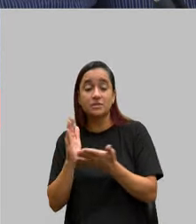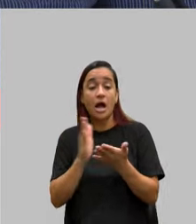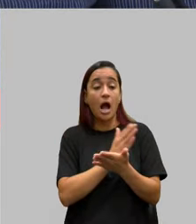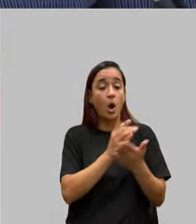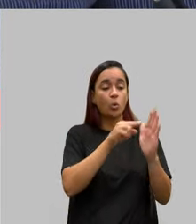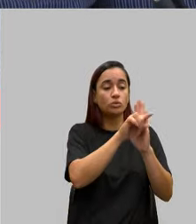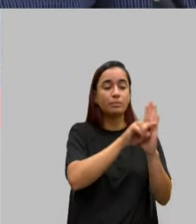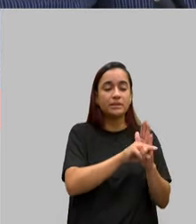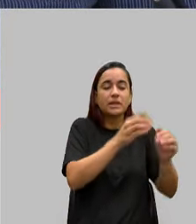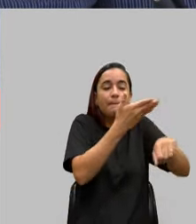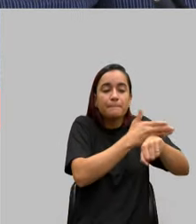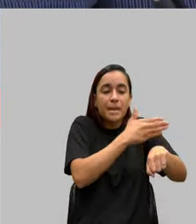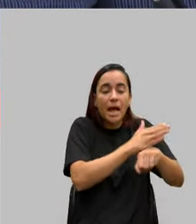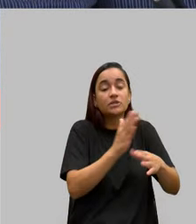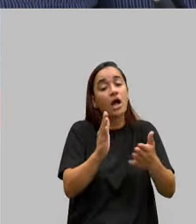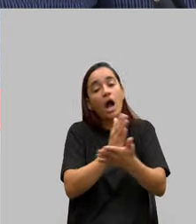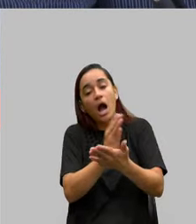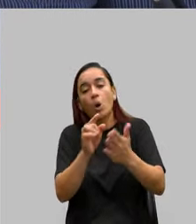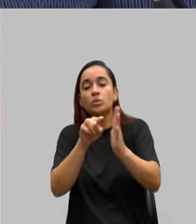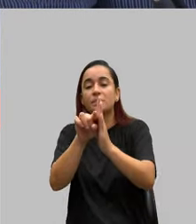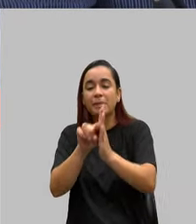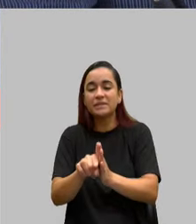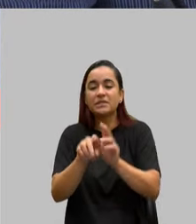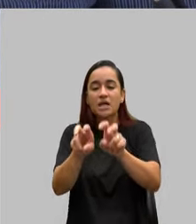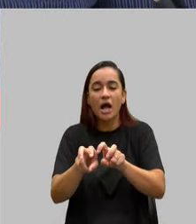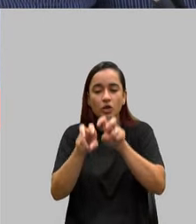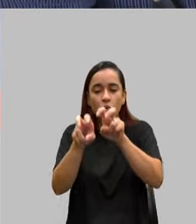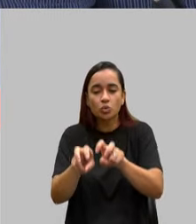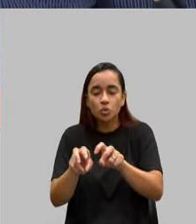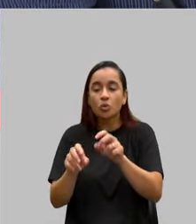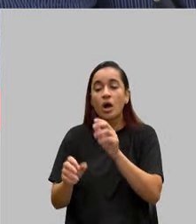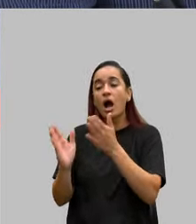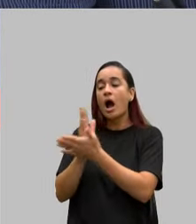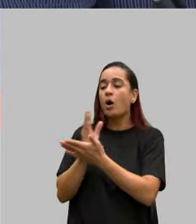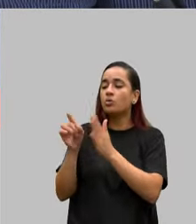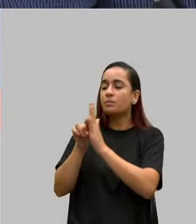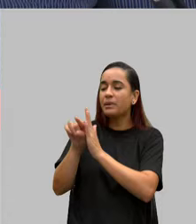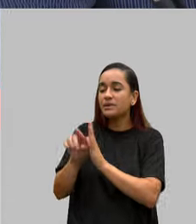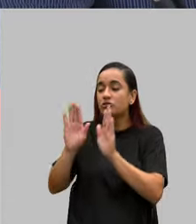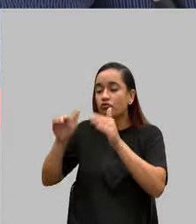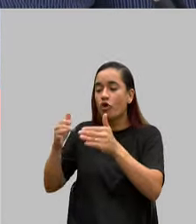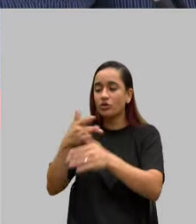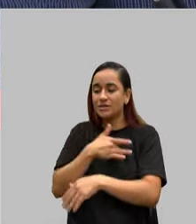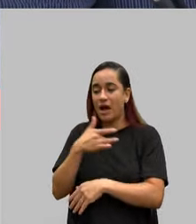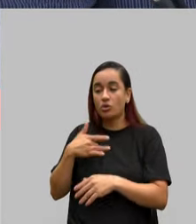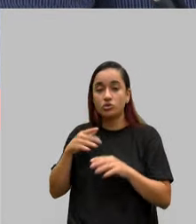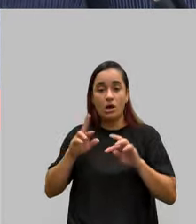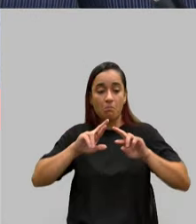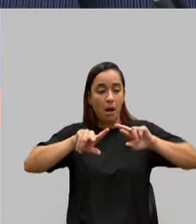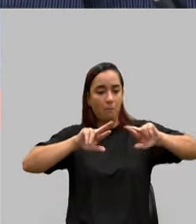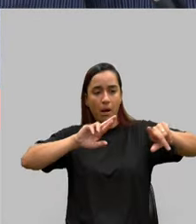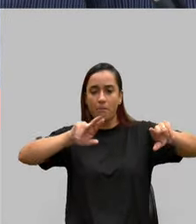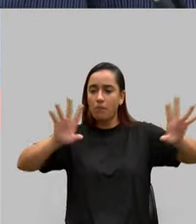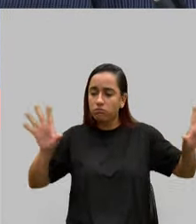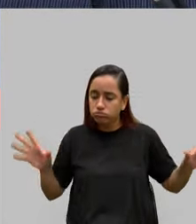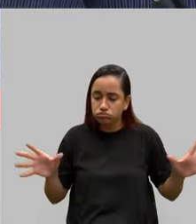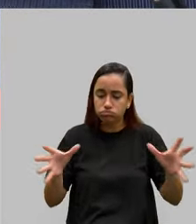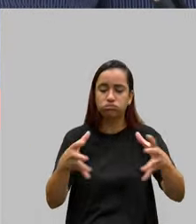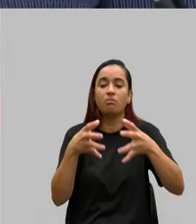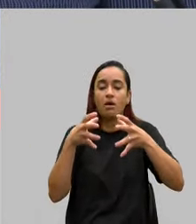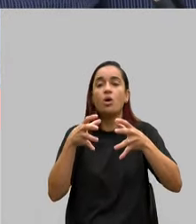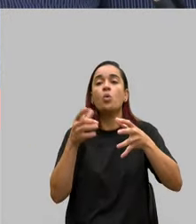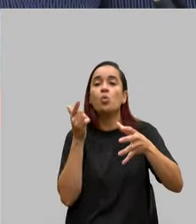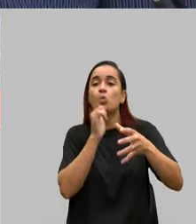aplicada alguns voltados à agricultura outros voltados paraa saúde mas sei que todos nós podemos conversar e